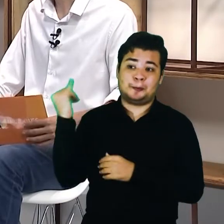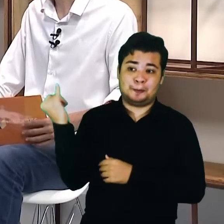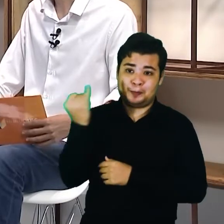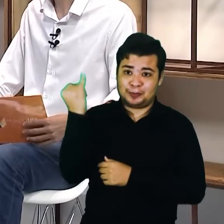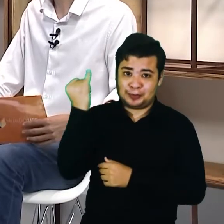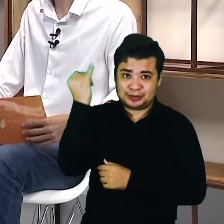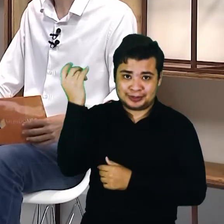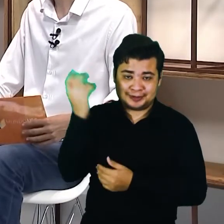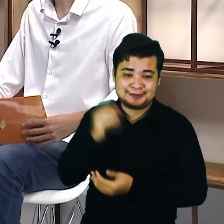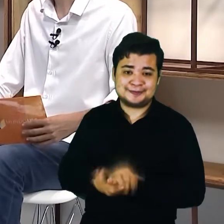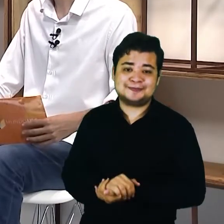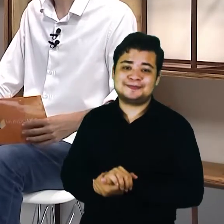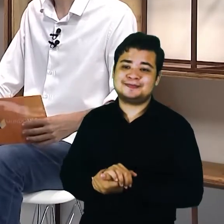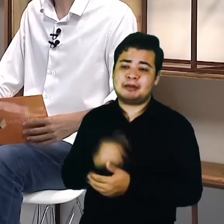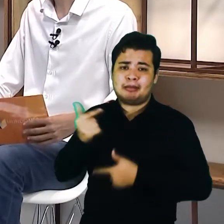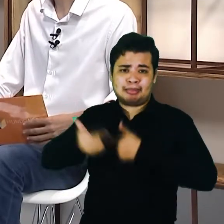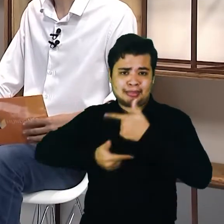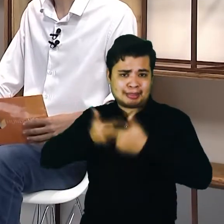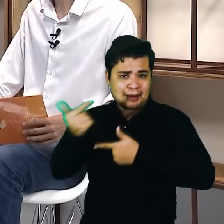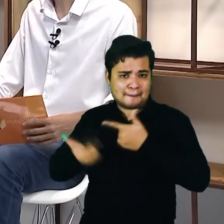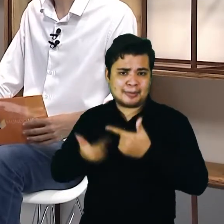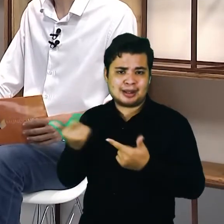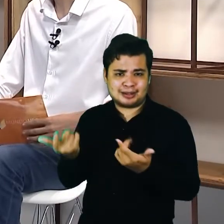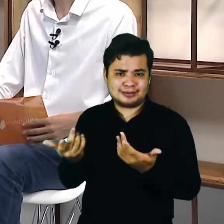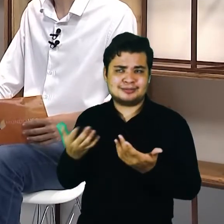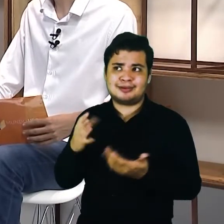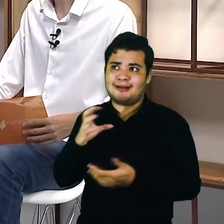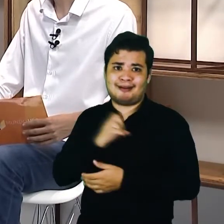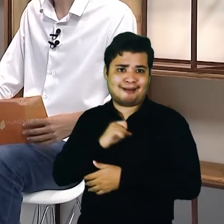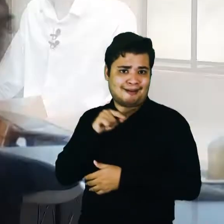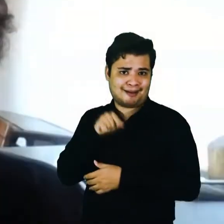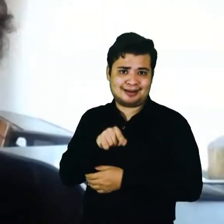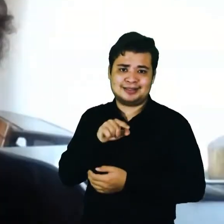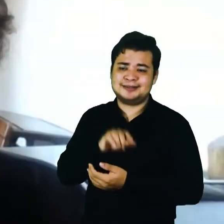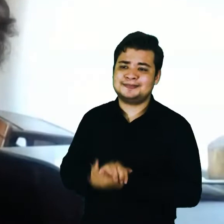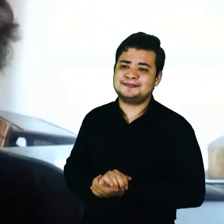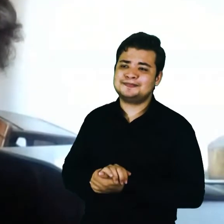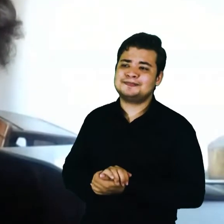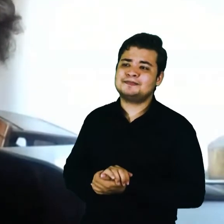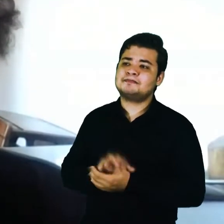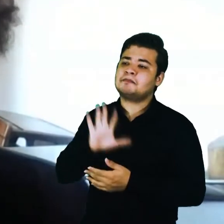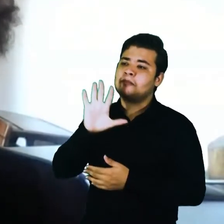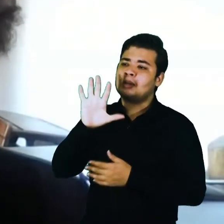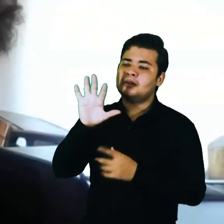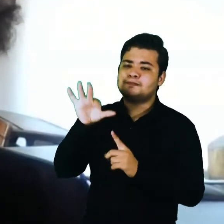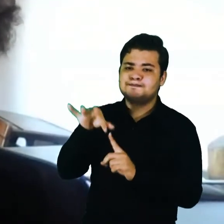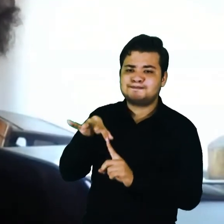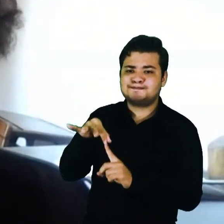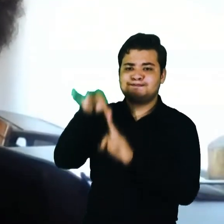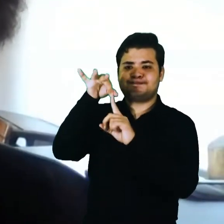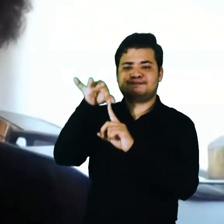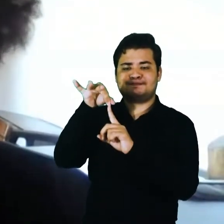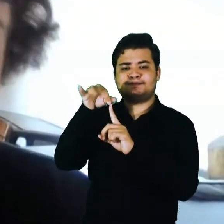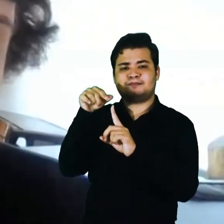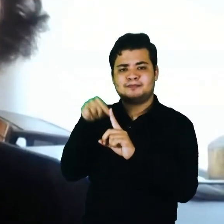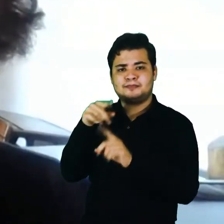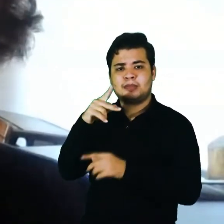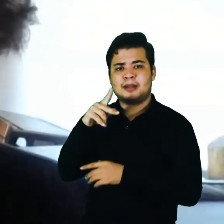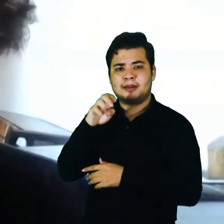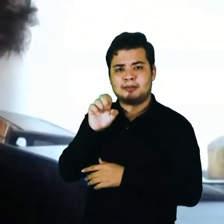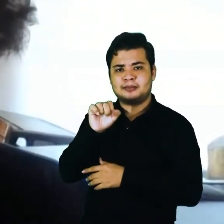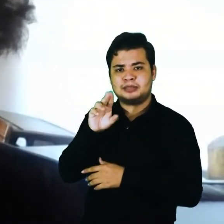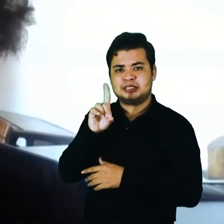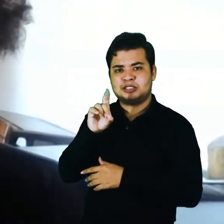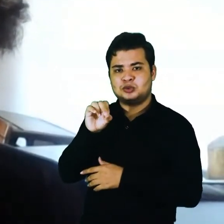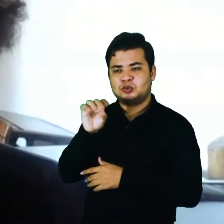gente ama o que faz, né? Mas assim, bom, eu destaco a